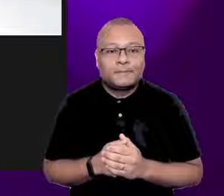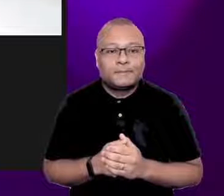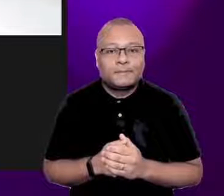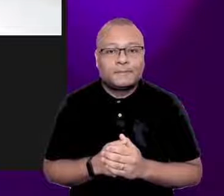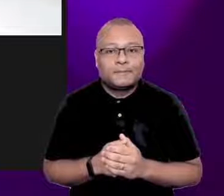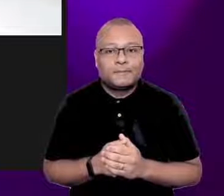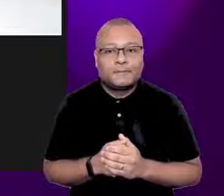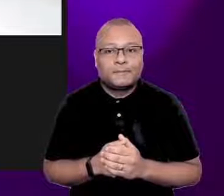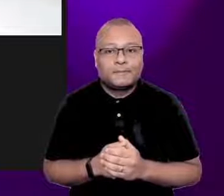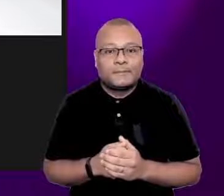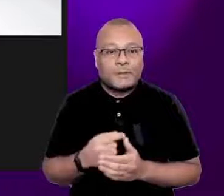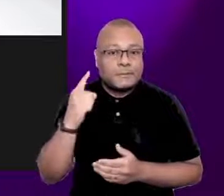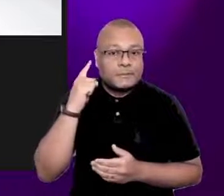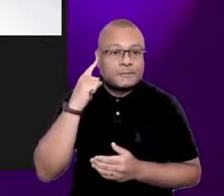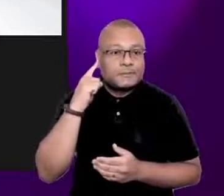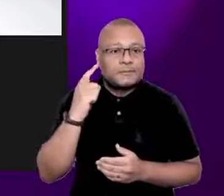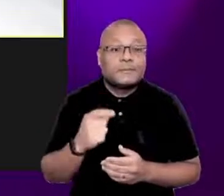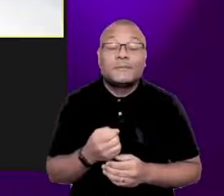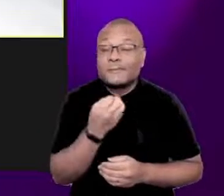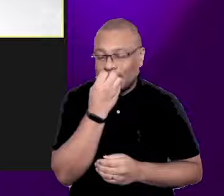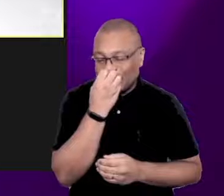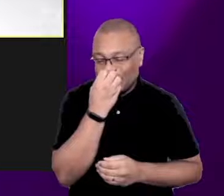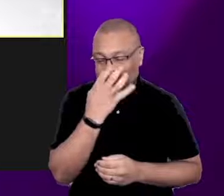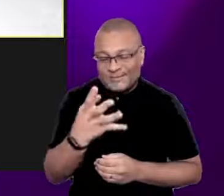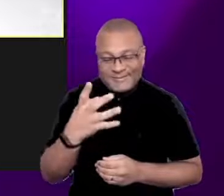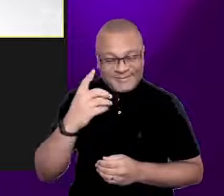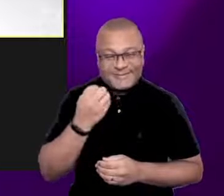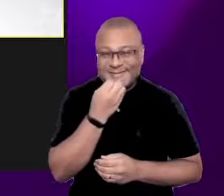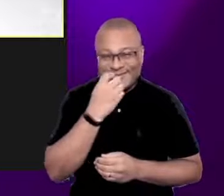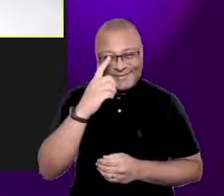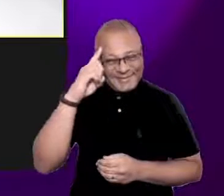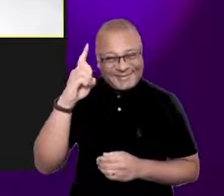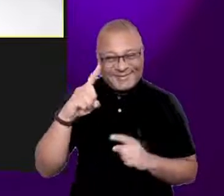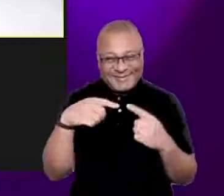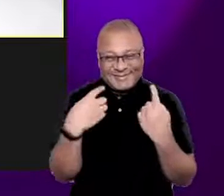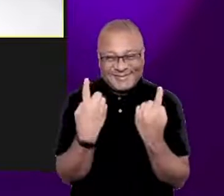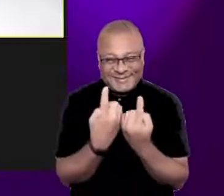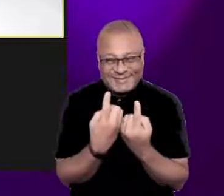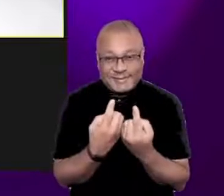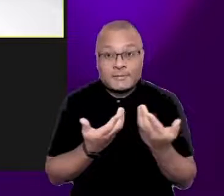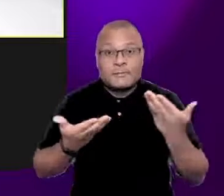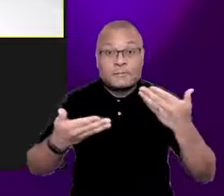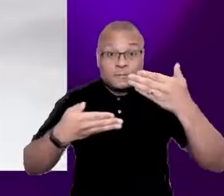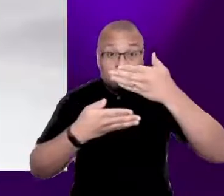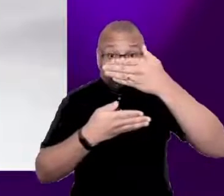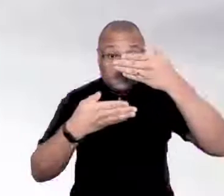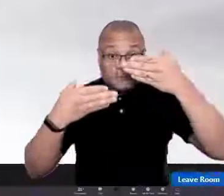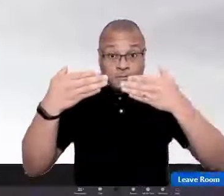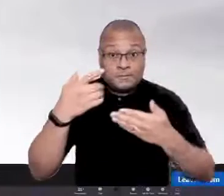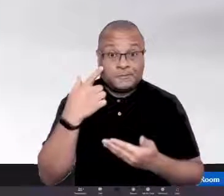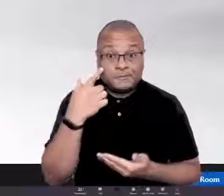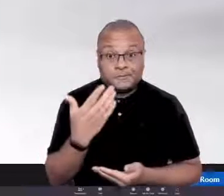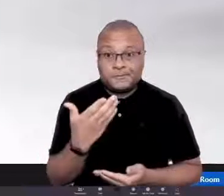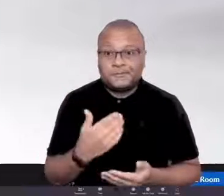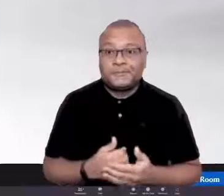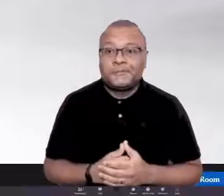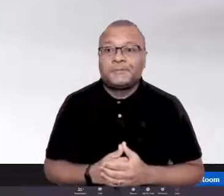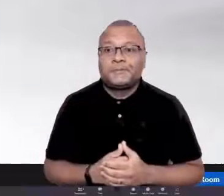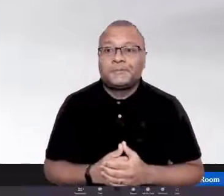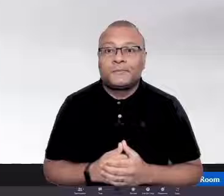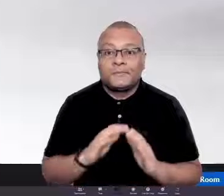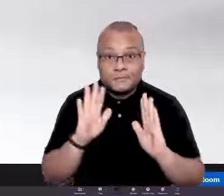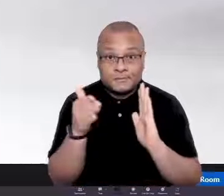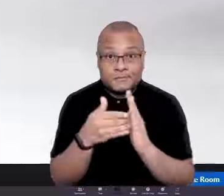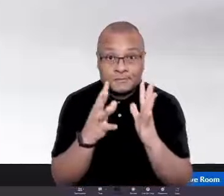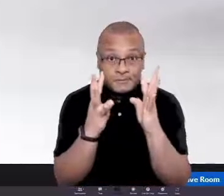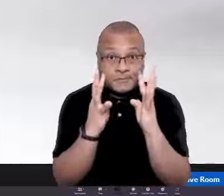Está no mudo. Olá, bom dia a todos. Eu vou compartilhar um pouquinho a minha tela. Todos me